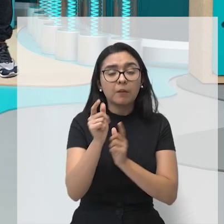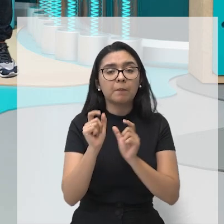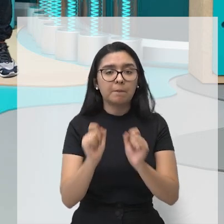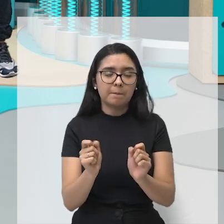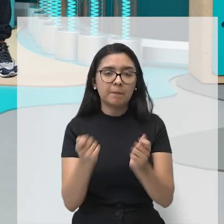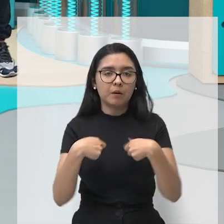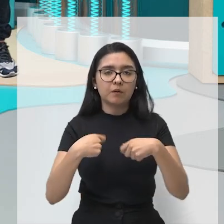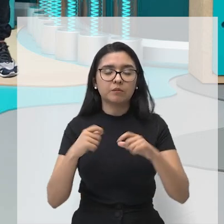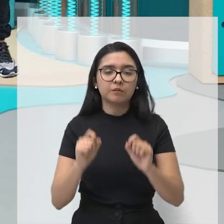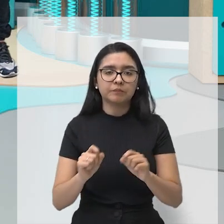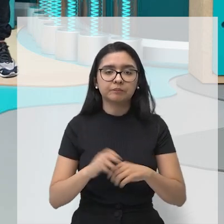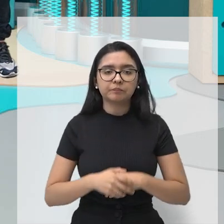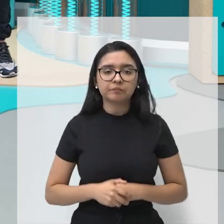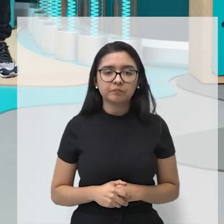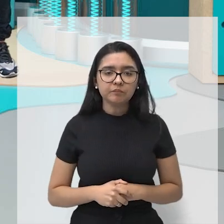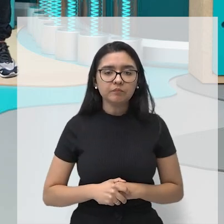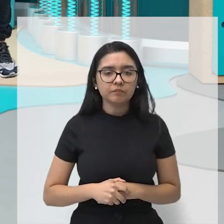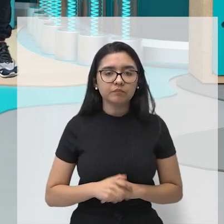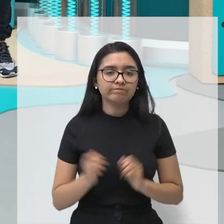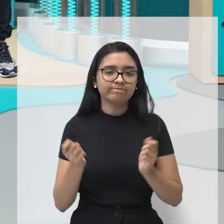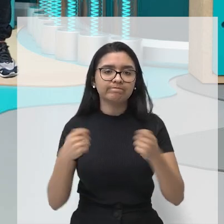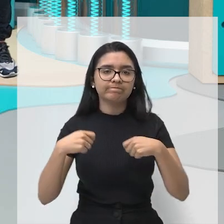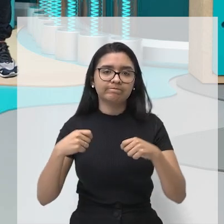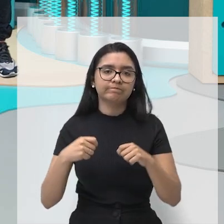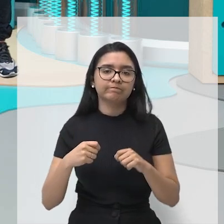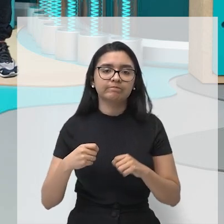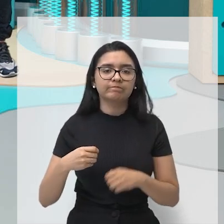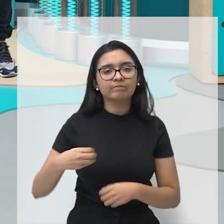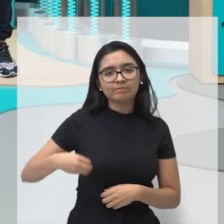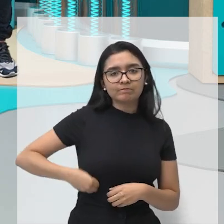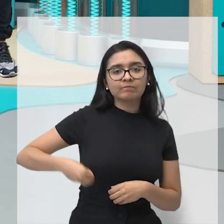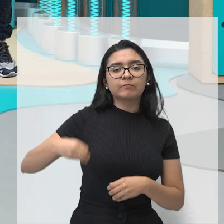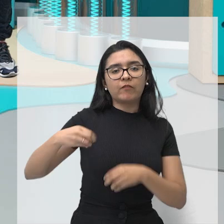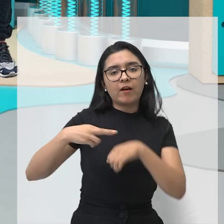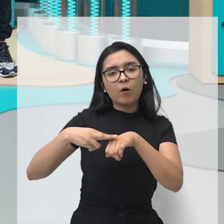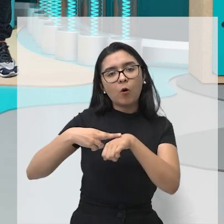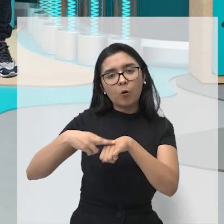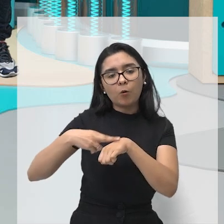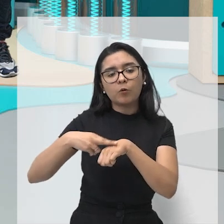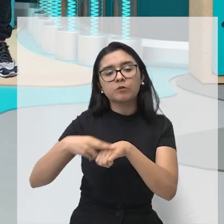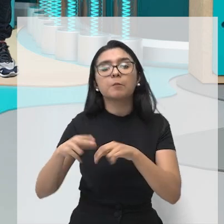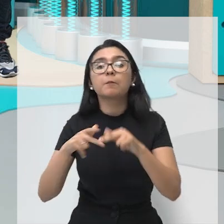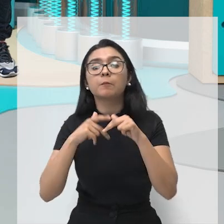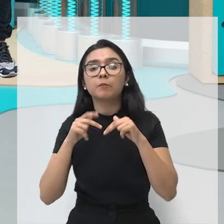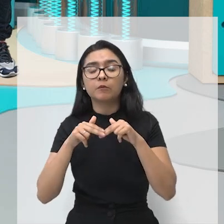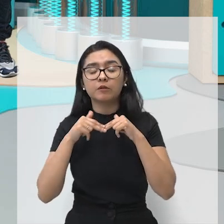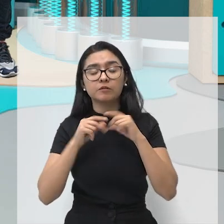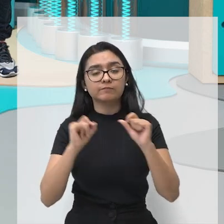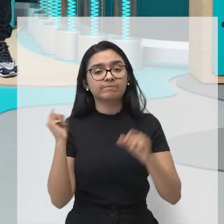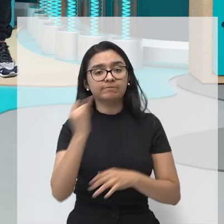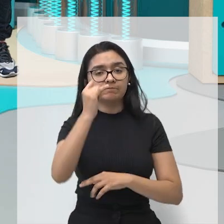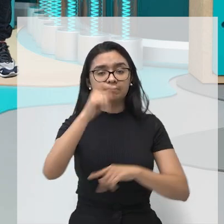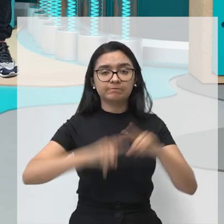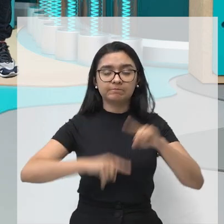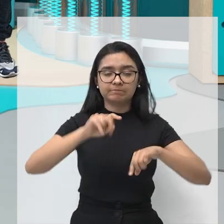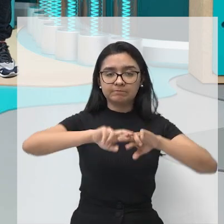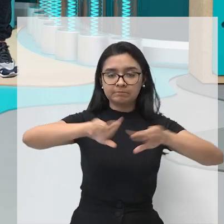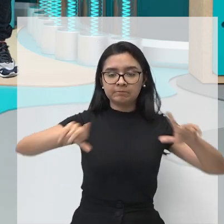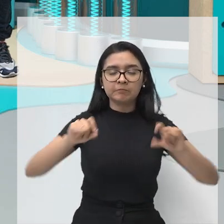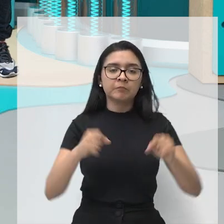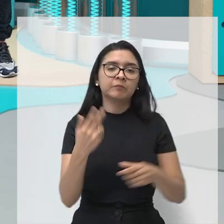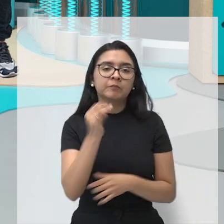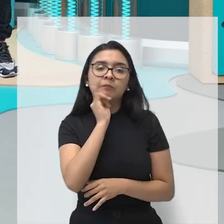vai gerar aí esse hematoma, vai machucar quando entrar em contato com a pele. Por isso que é importante esses equipamentos, como